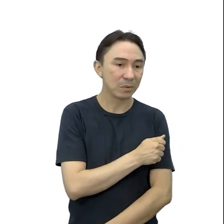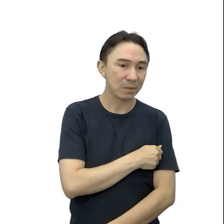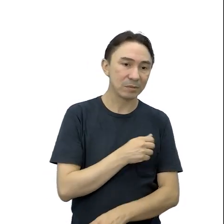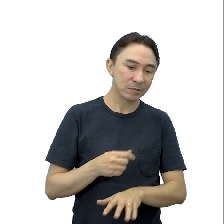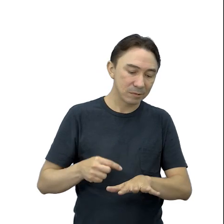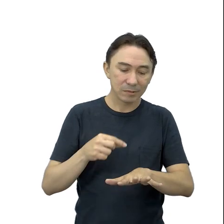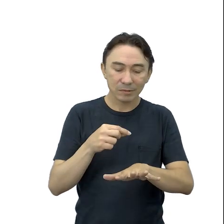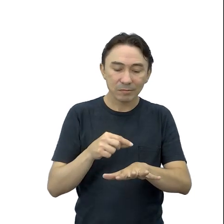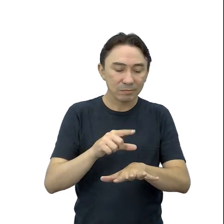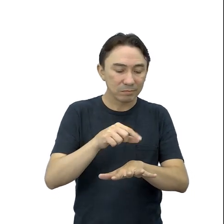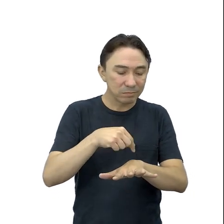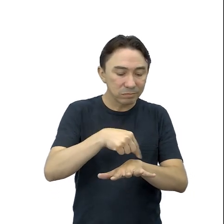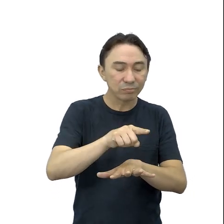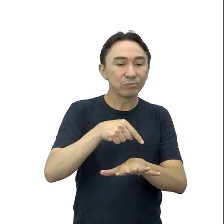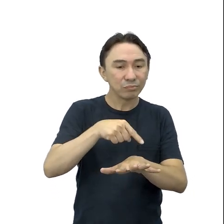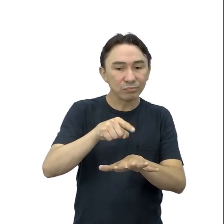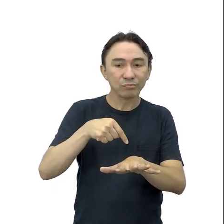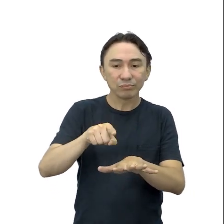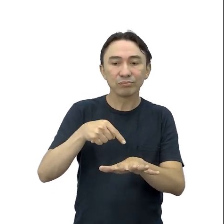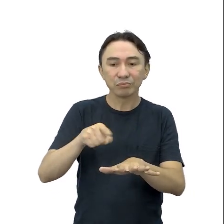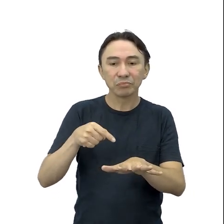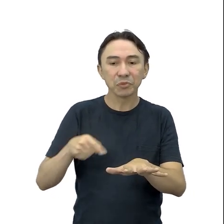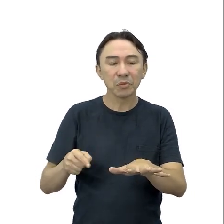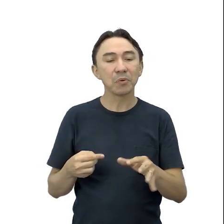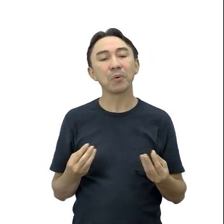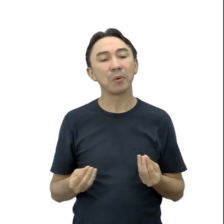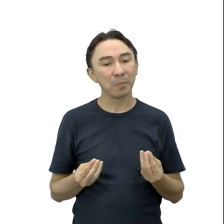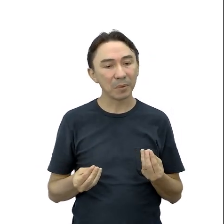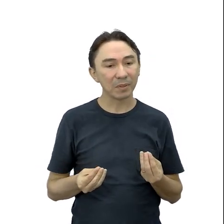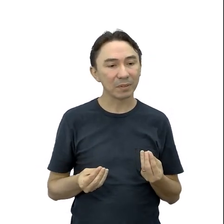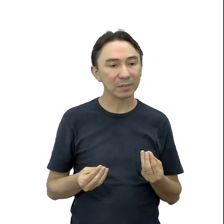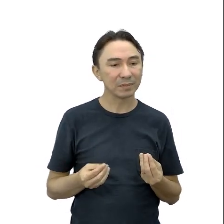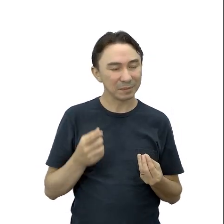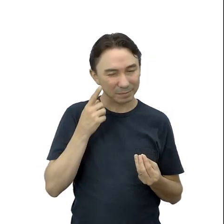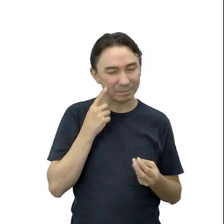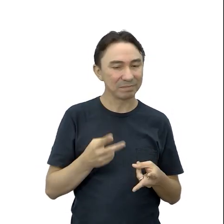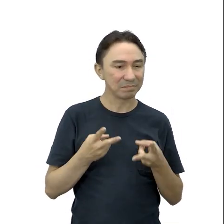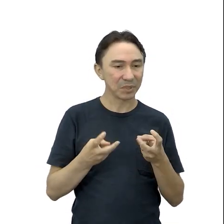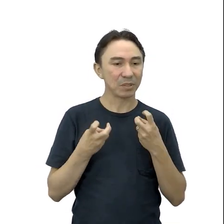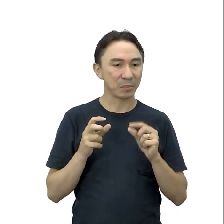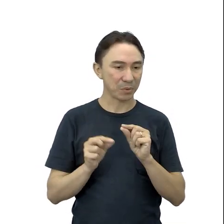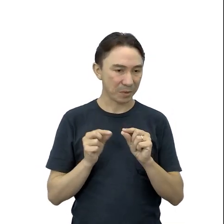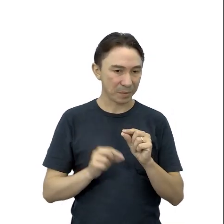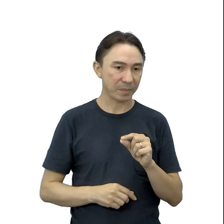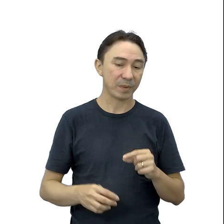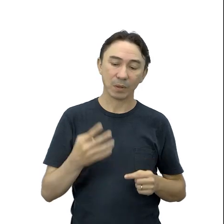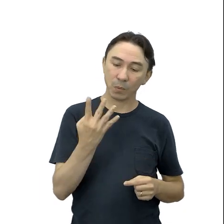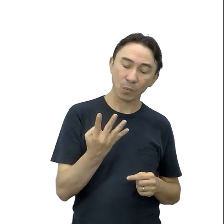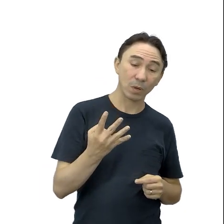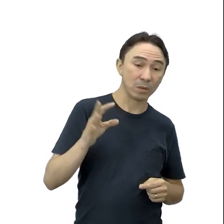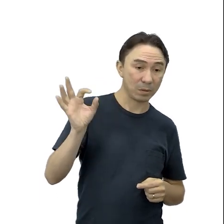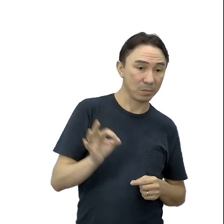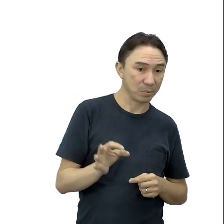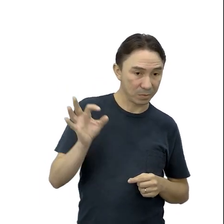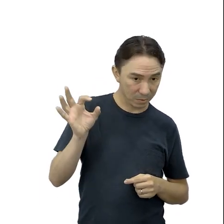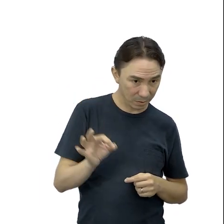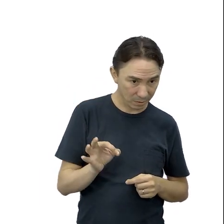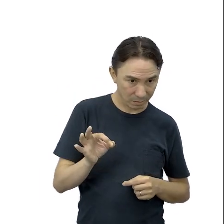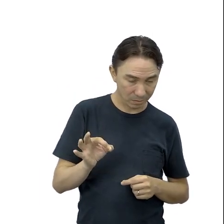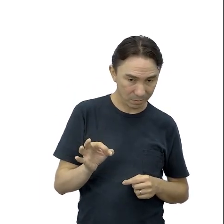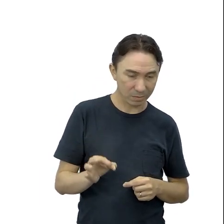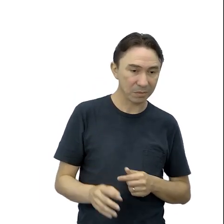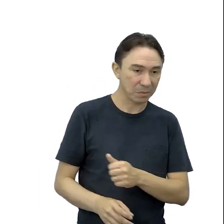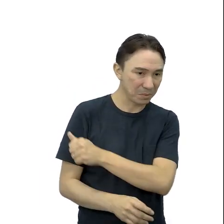E a gente vai perceber o que aqui nesse caso, né? Que 4% desse montante de estudantes, né, eles estavam no